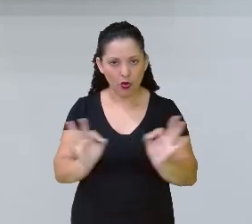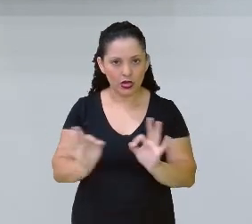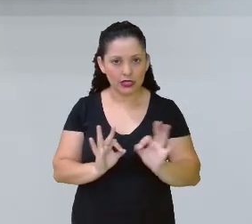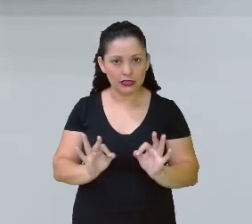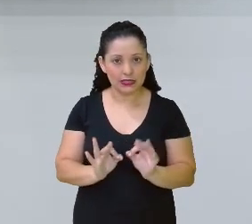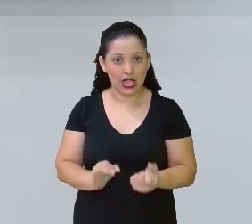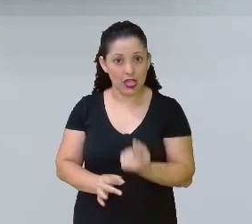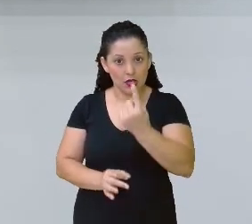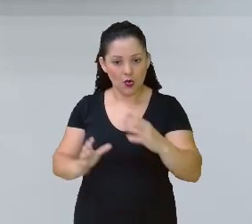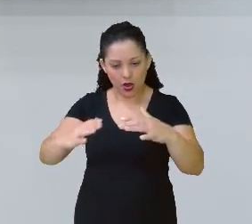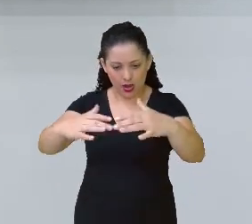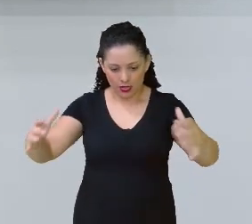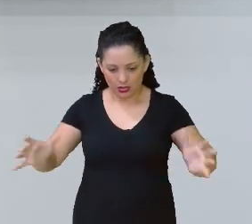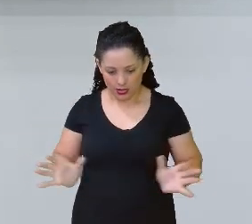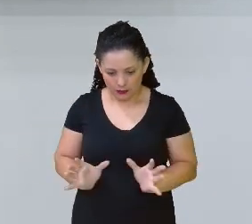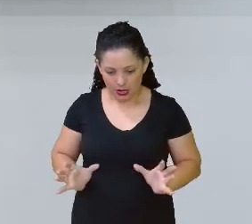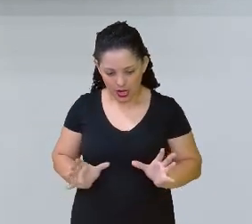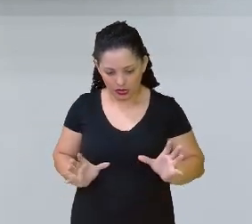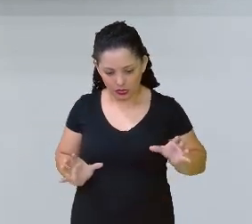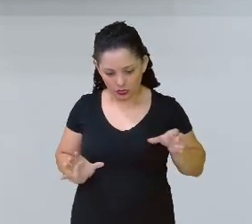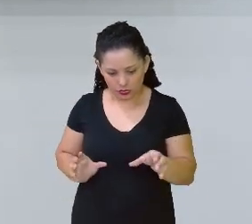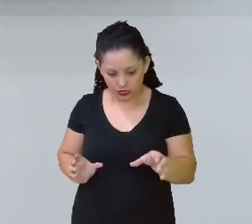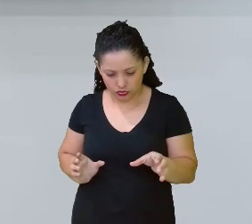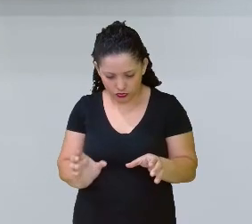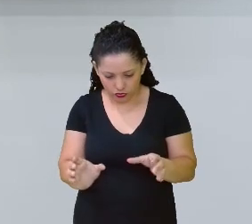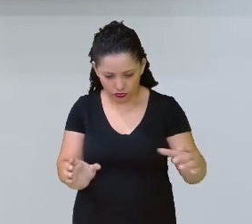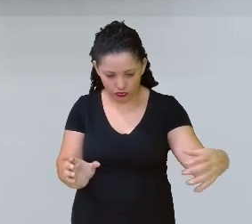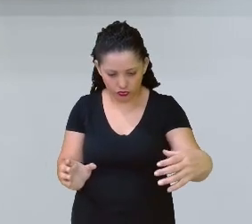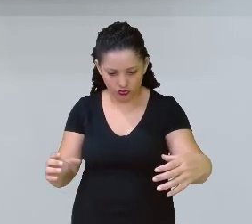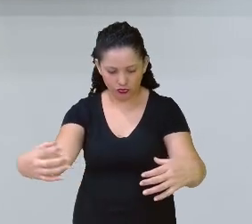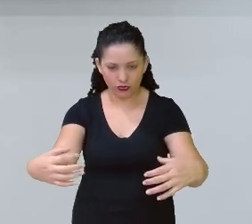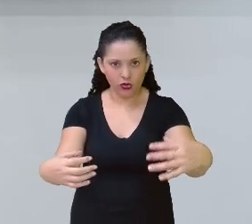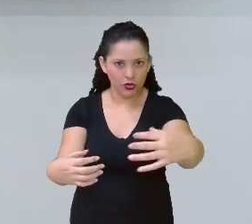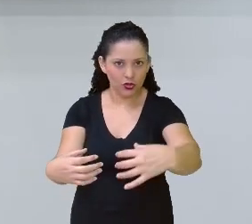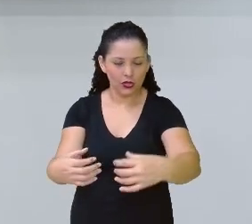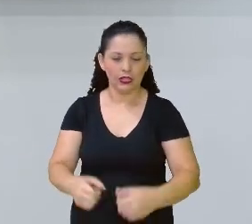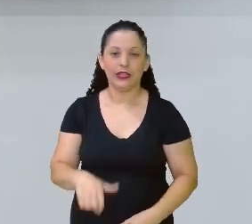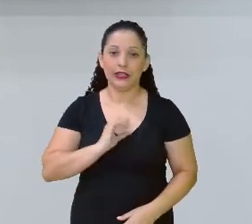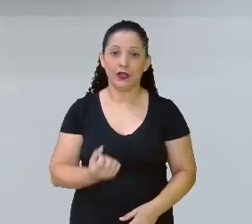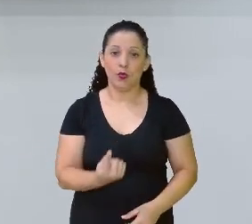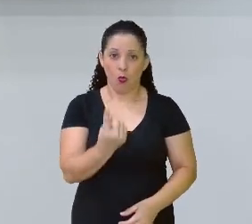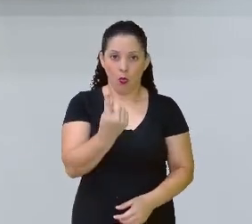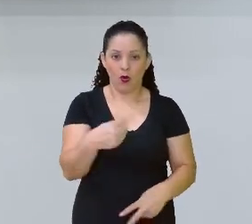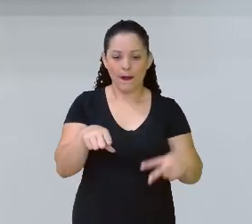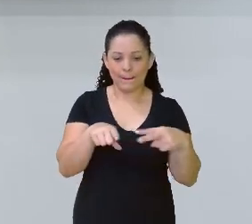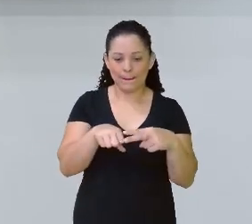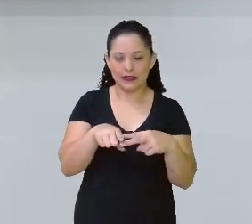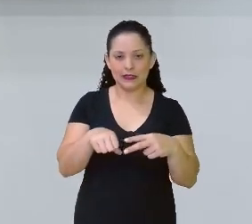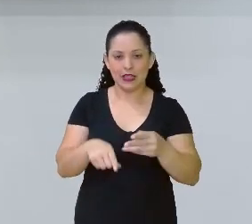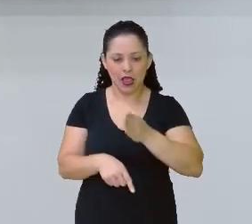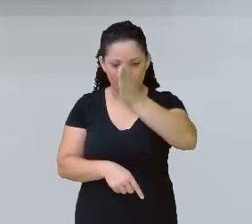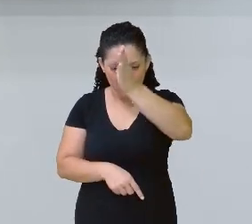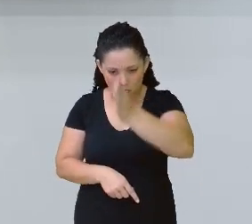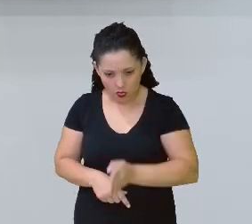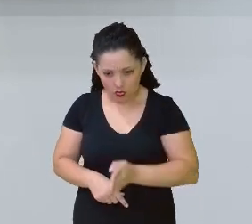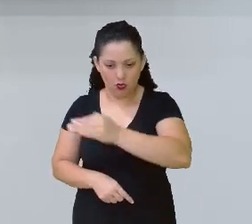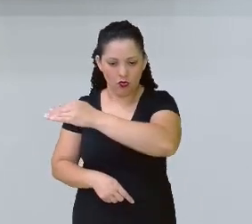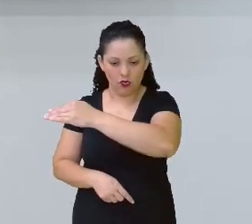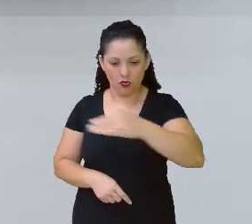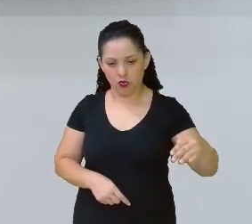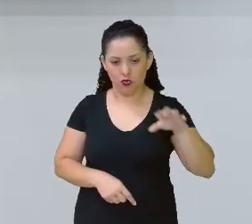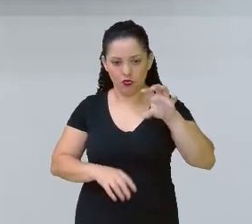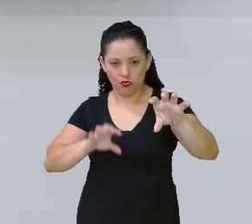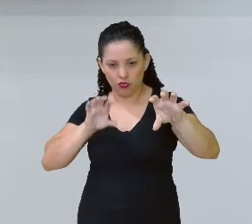é 1/4? Então, quando eu tenho uma pizza, que eu divido ela em 4 partes,